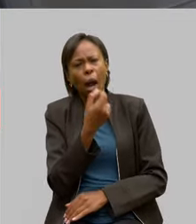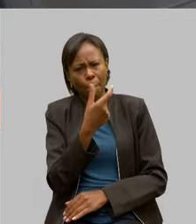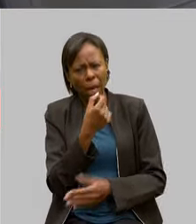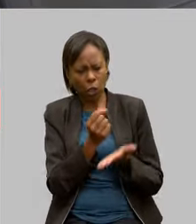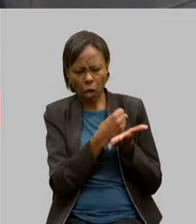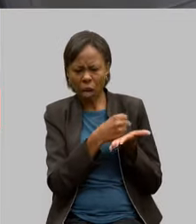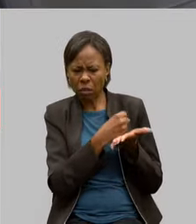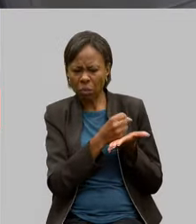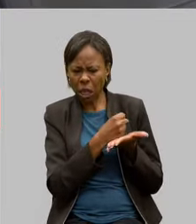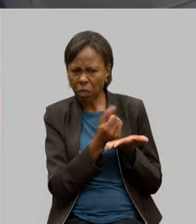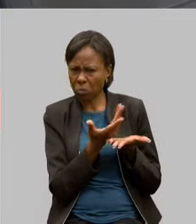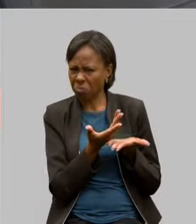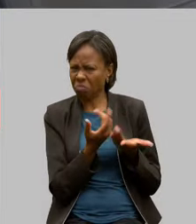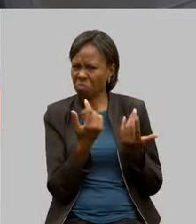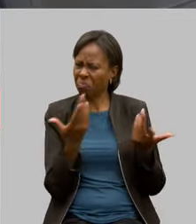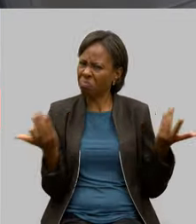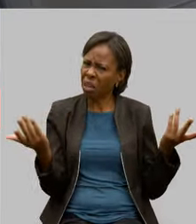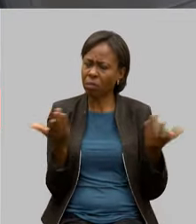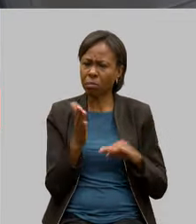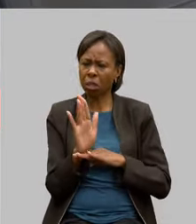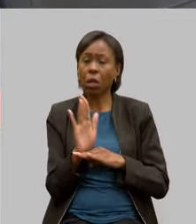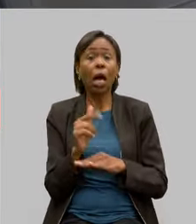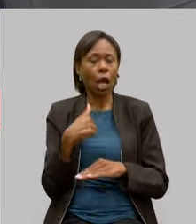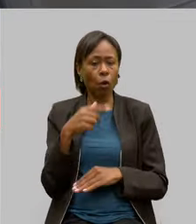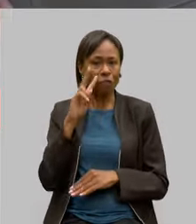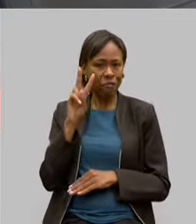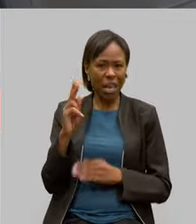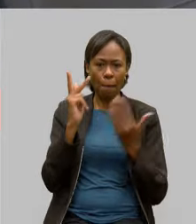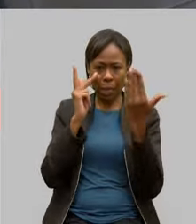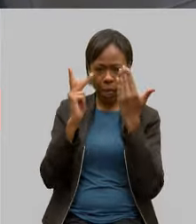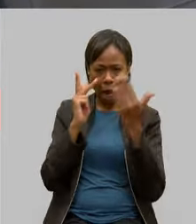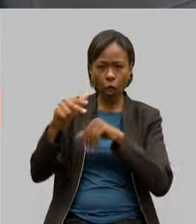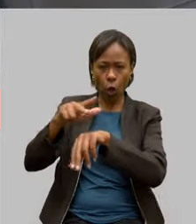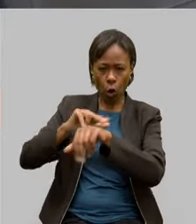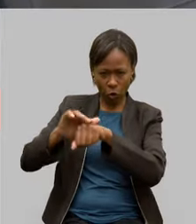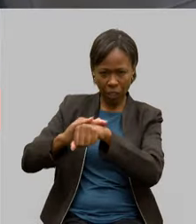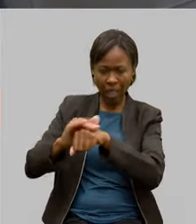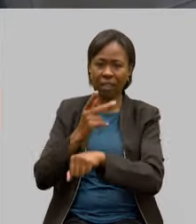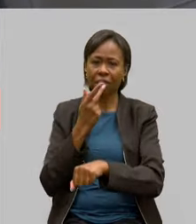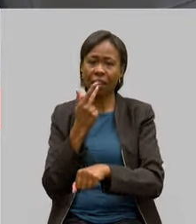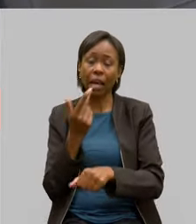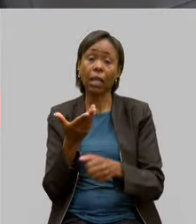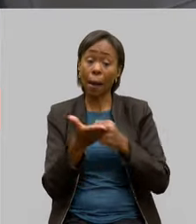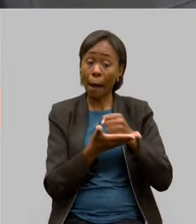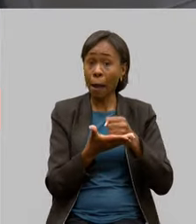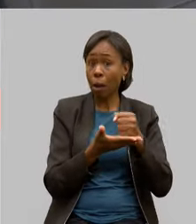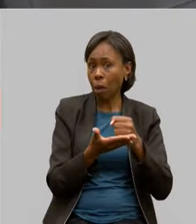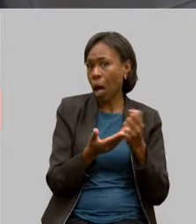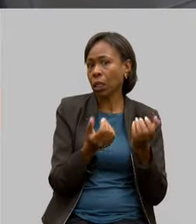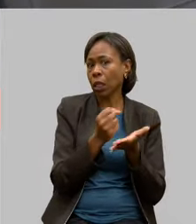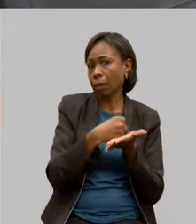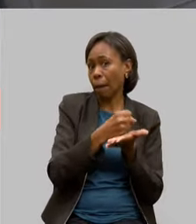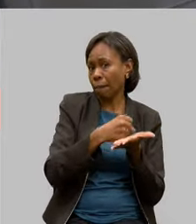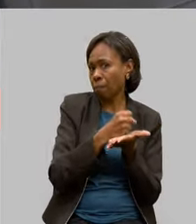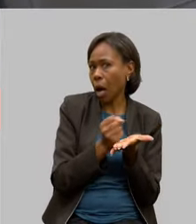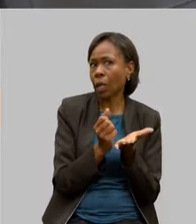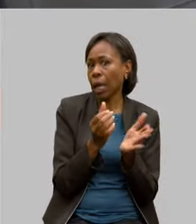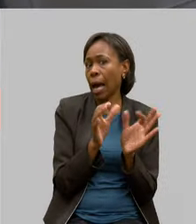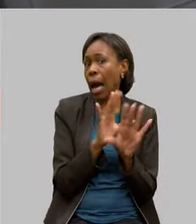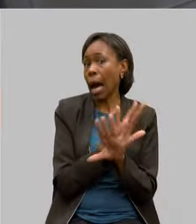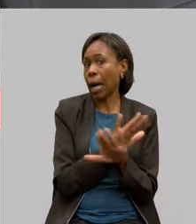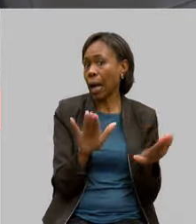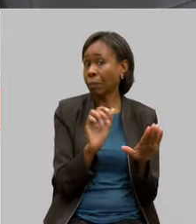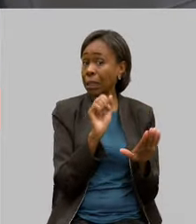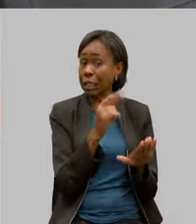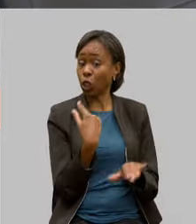porque uma vezes eu ouvi dois psiquiatras conversando e dizendo a nossa matéria prima só acaba se a gente quiser então eu acho